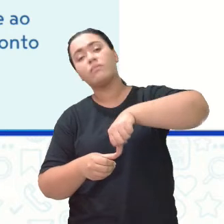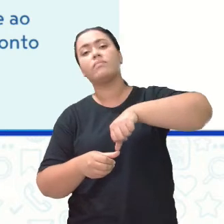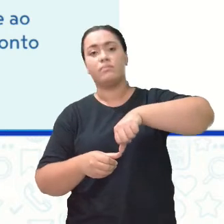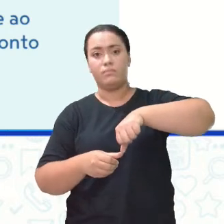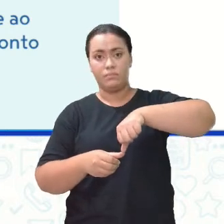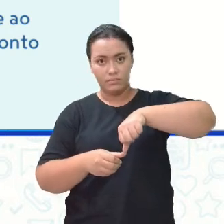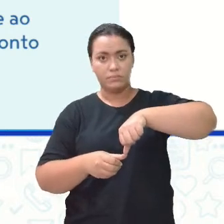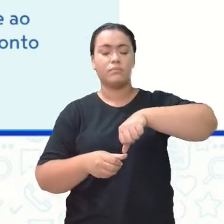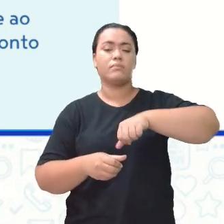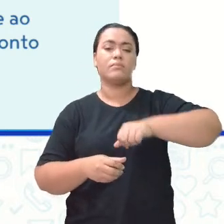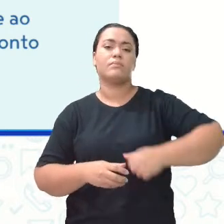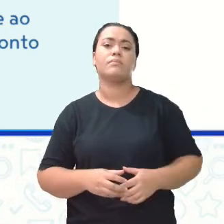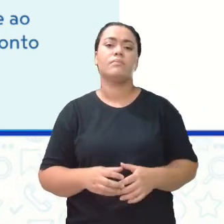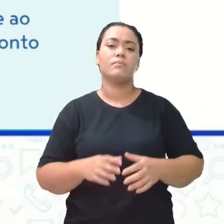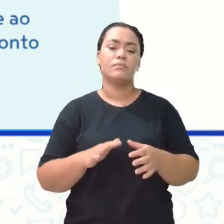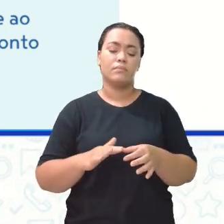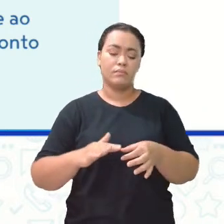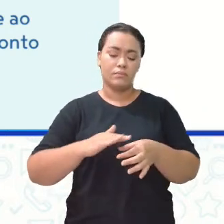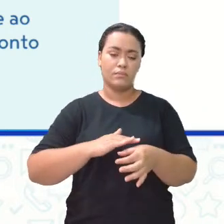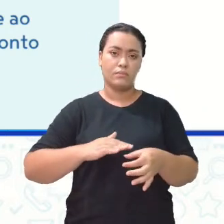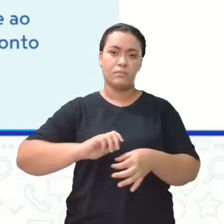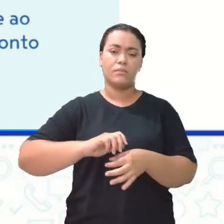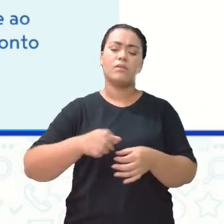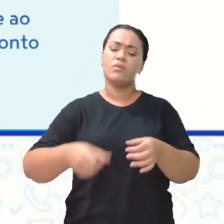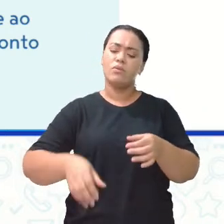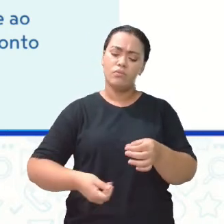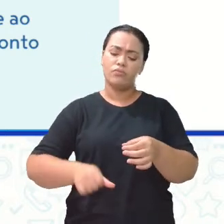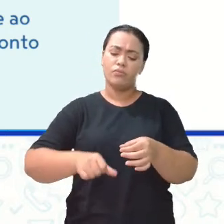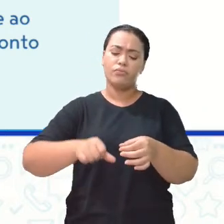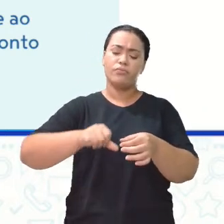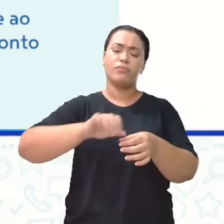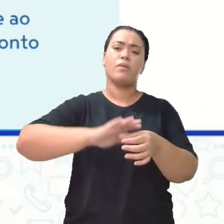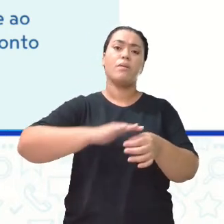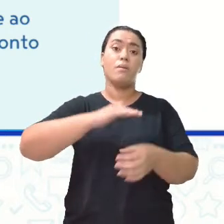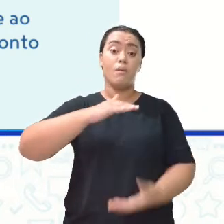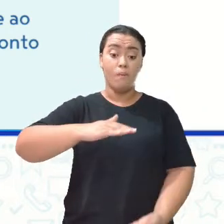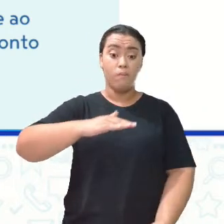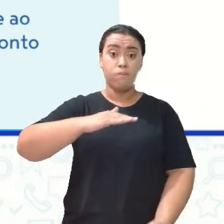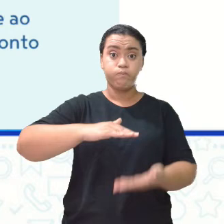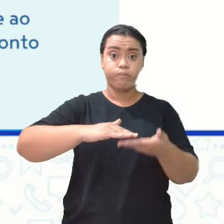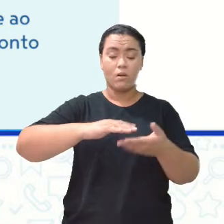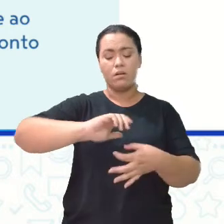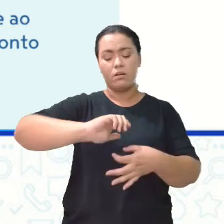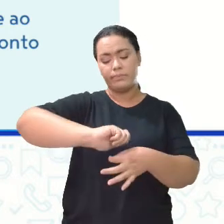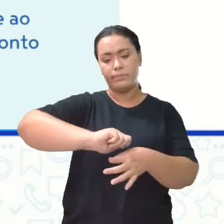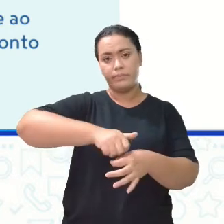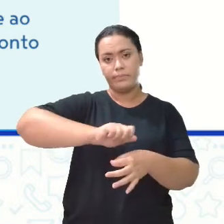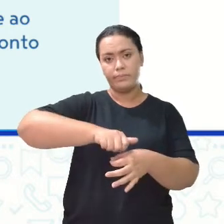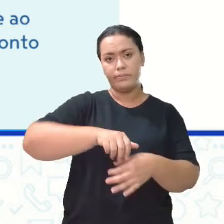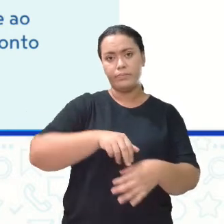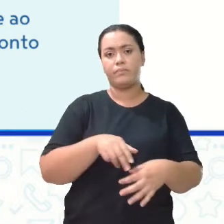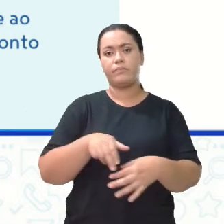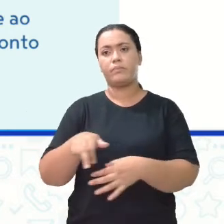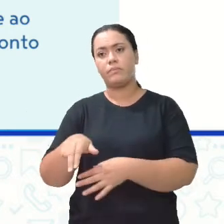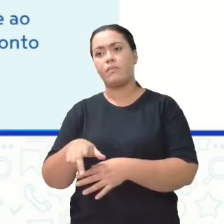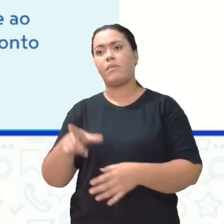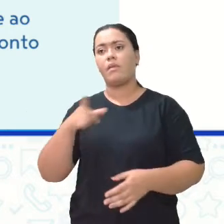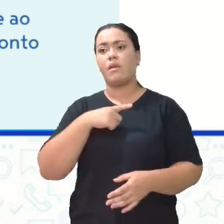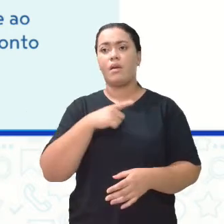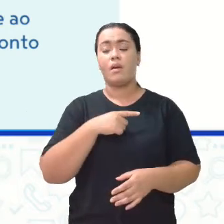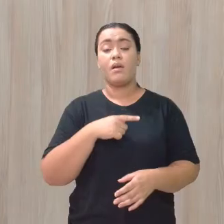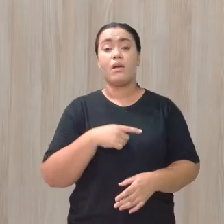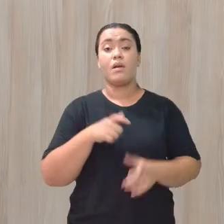certo? Coloca, deixa lá até encher, vai colocando, encheu, a gente vai levar ao ecoponto, e aí está